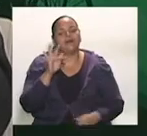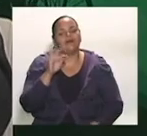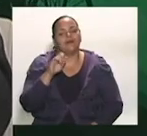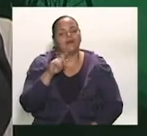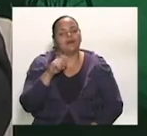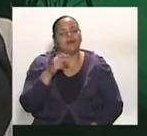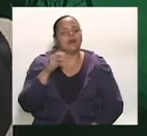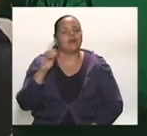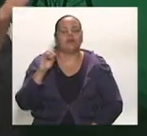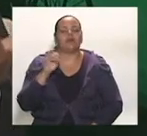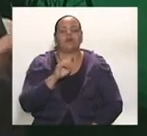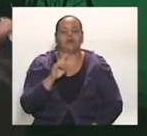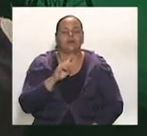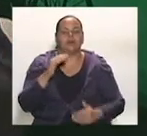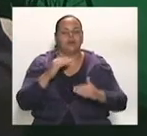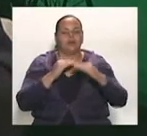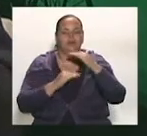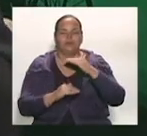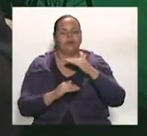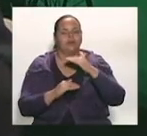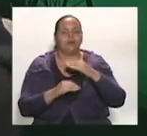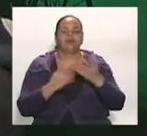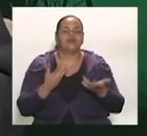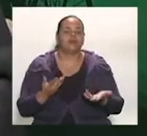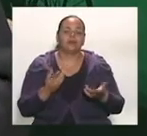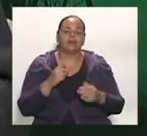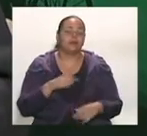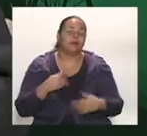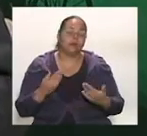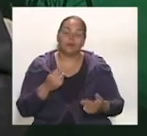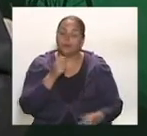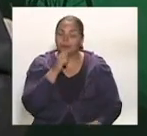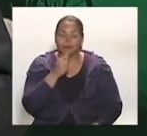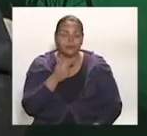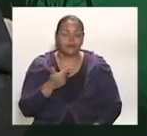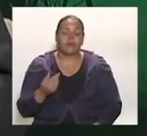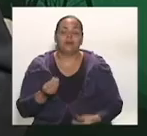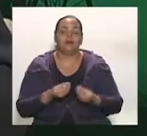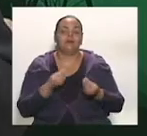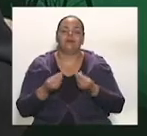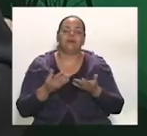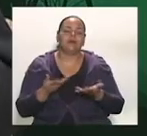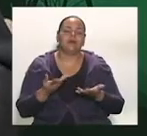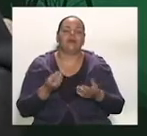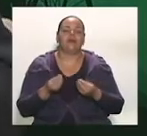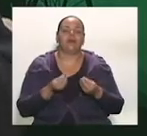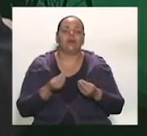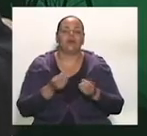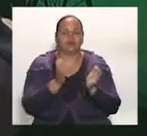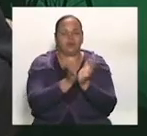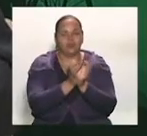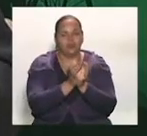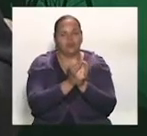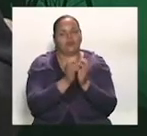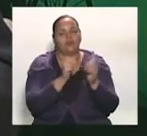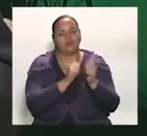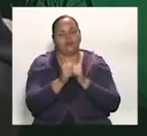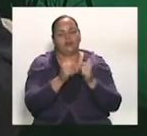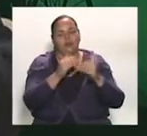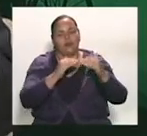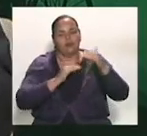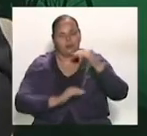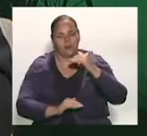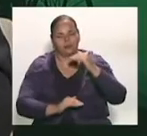Né? E há outras questões, quer dizer, a federação ela não é subordinada à APFUT, então, em tese, ela não teria